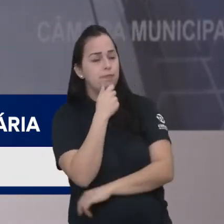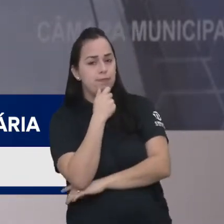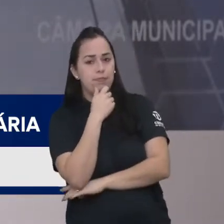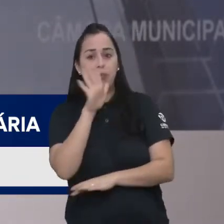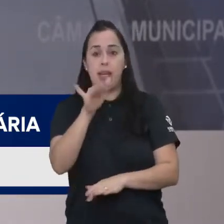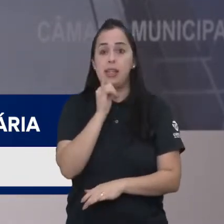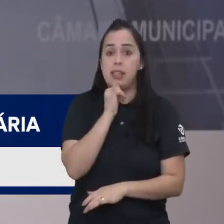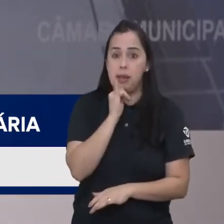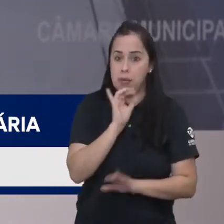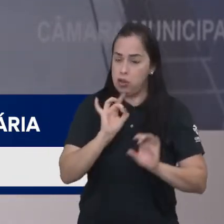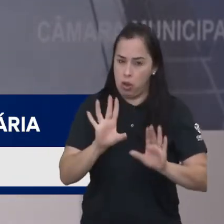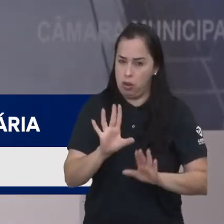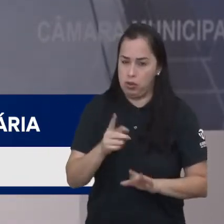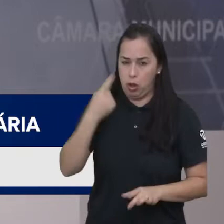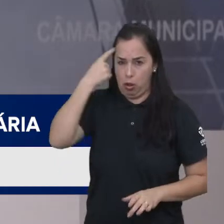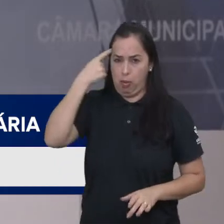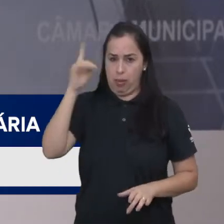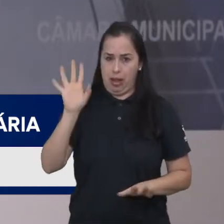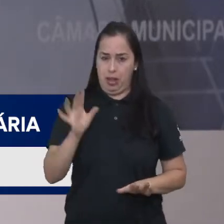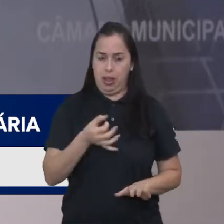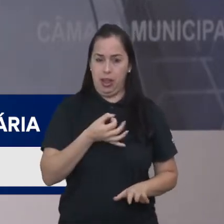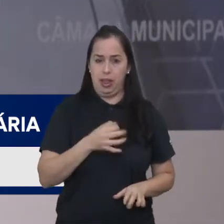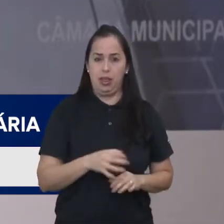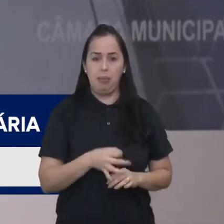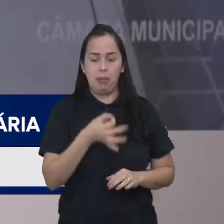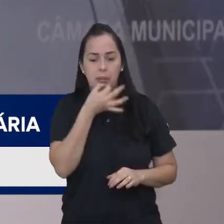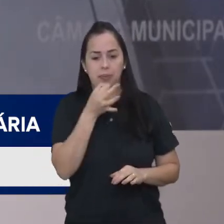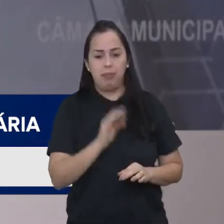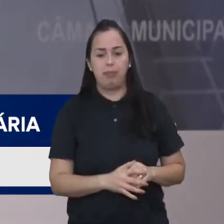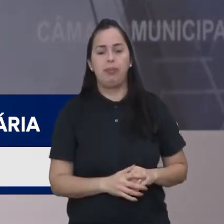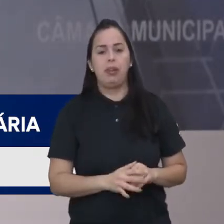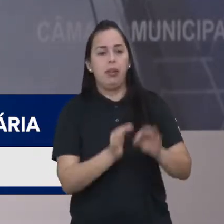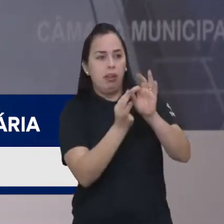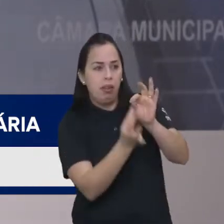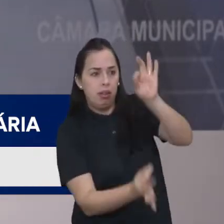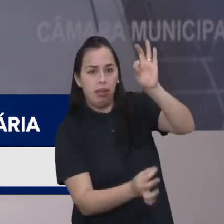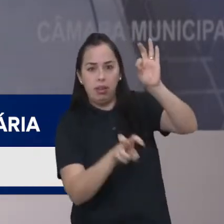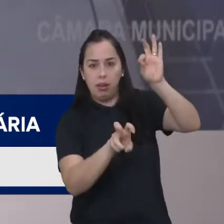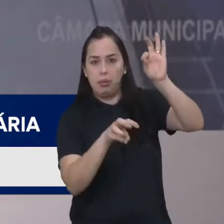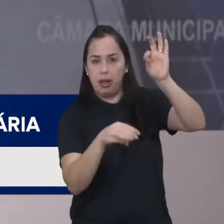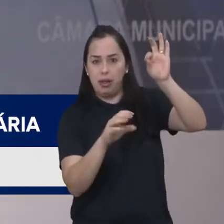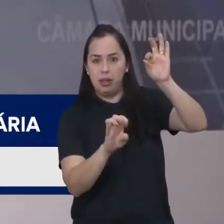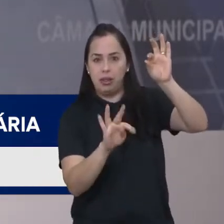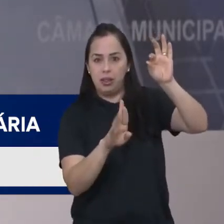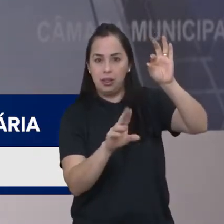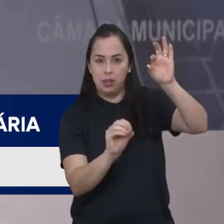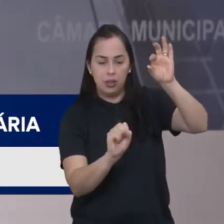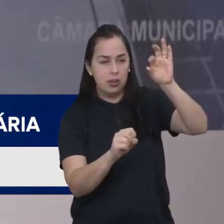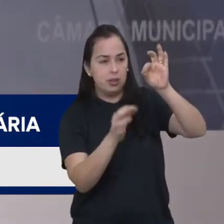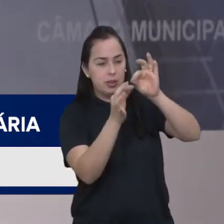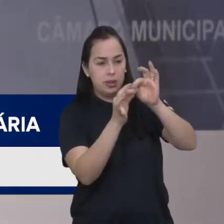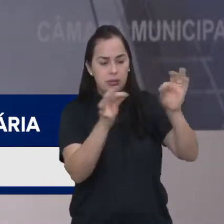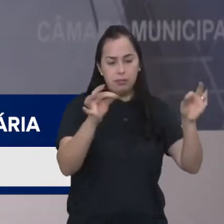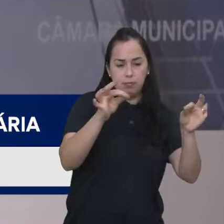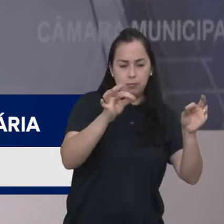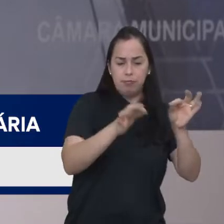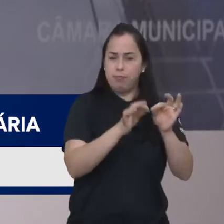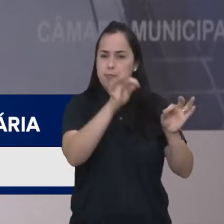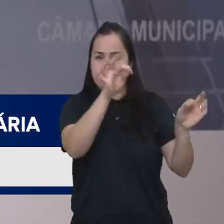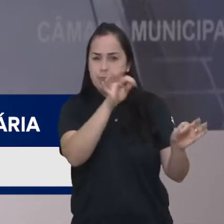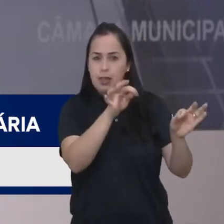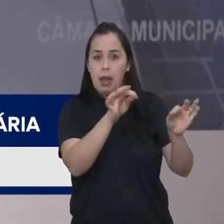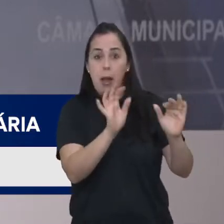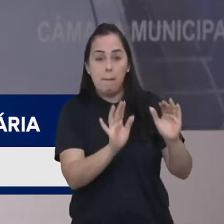ele estabeleceu. Por exemplo, vou dar um exemplo aqui que eu estou chutando, não sei se exatamente esses dados. Talude de 5 metros com ângulo de 45 graus sem